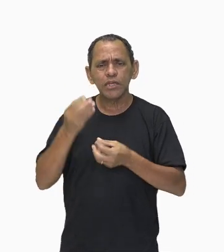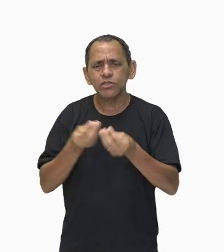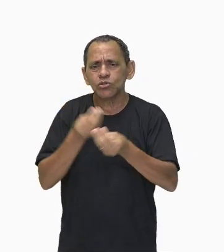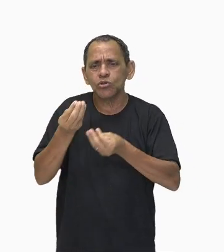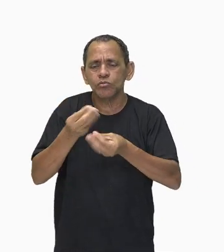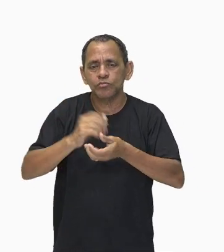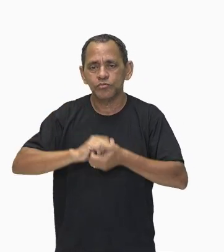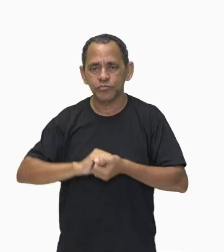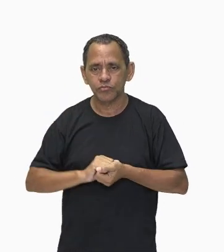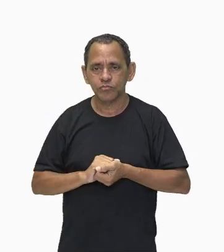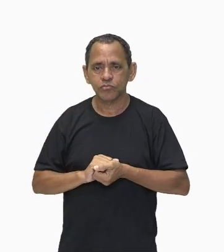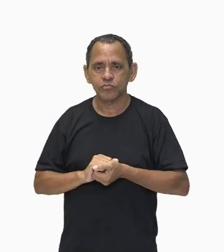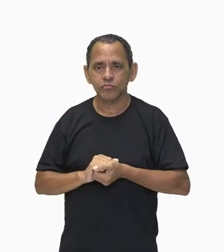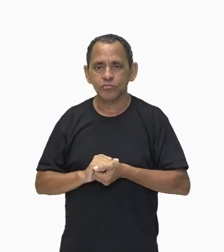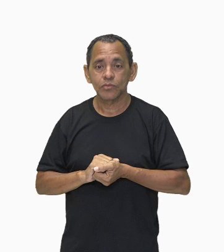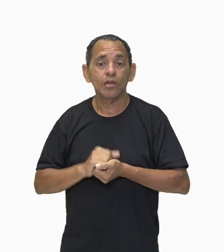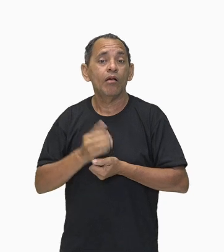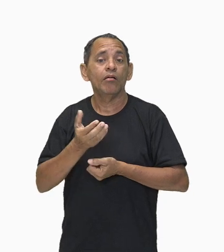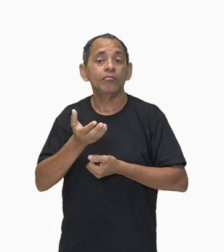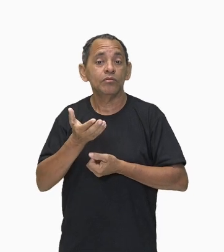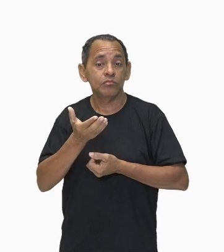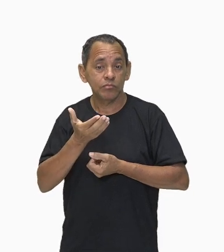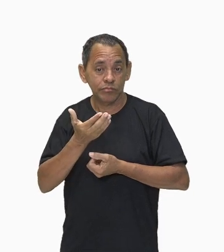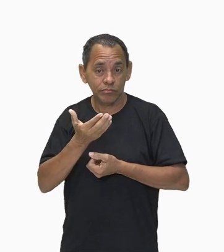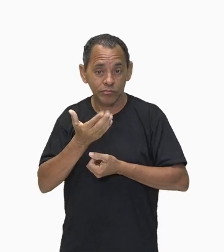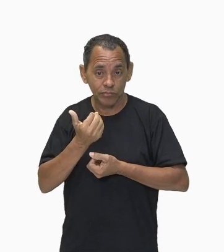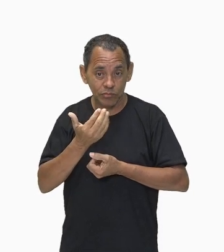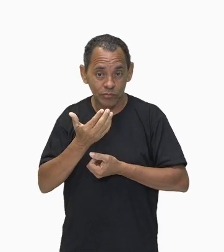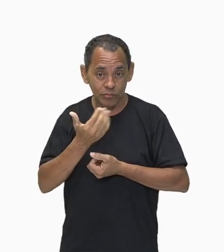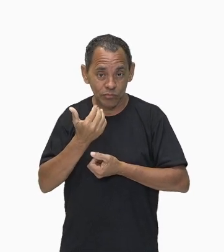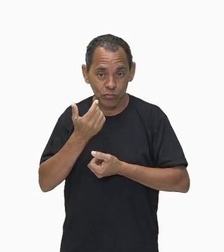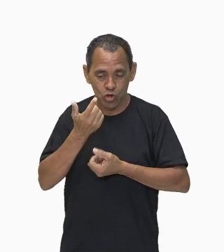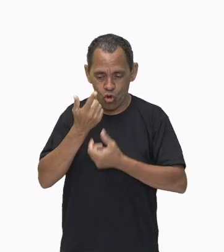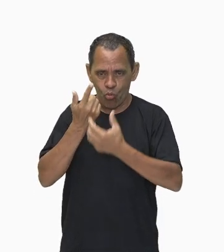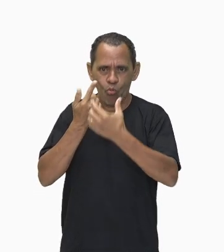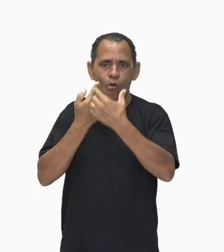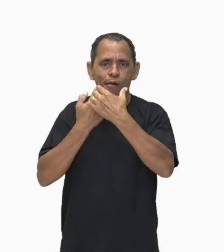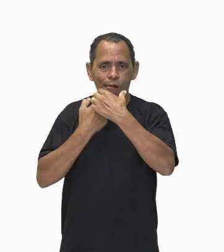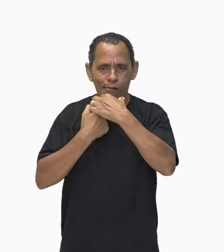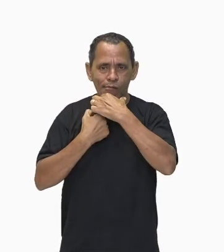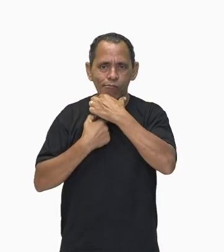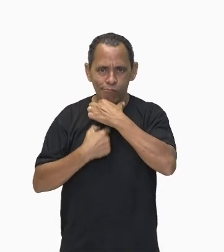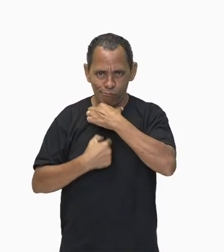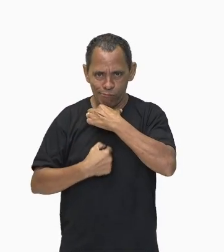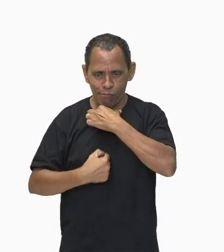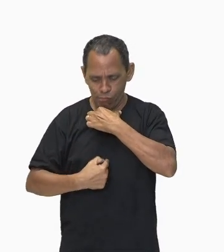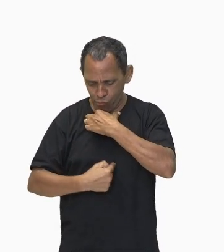conteúdo ácido do estômago volta para o esôfago,